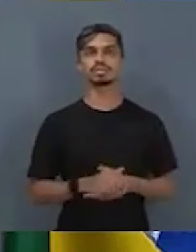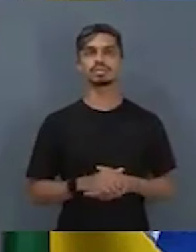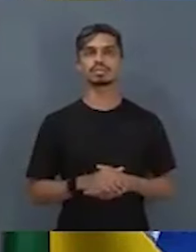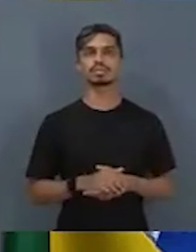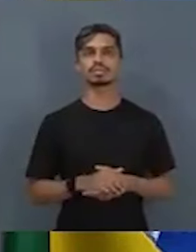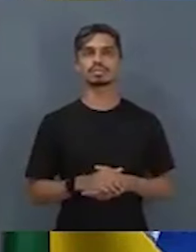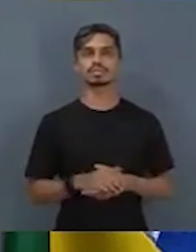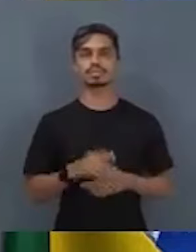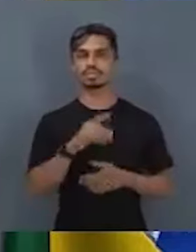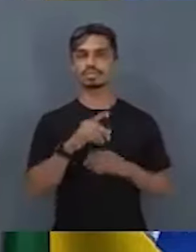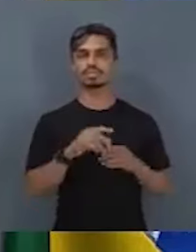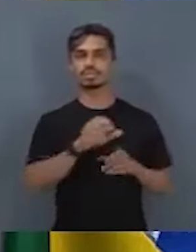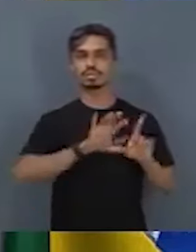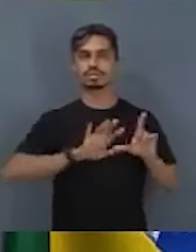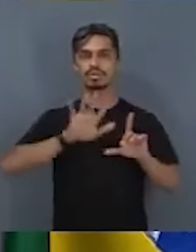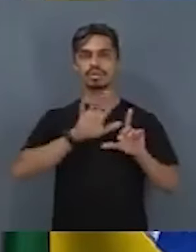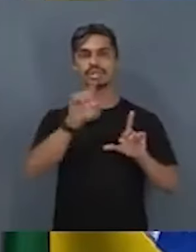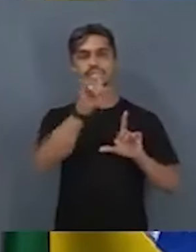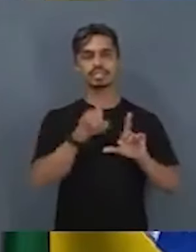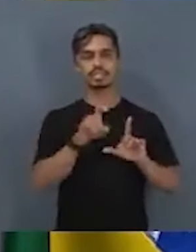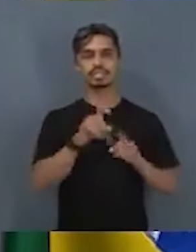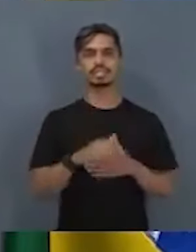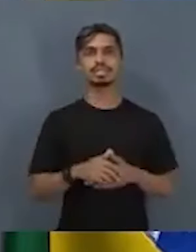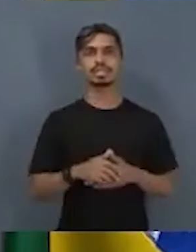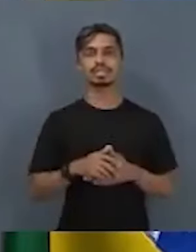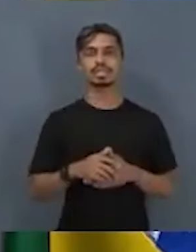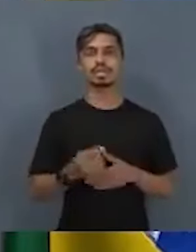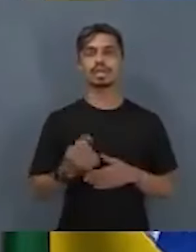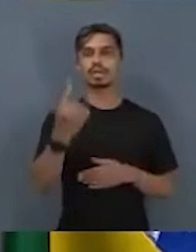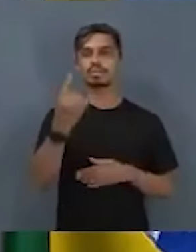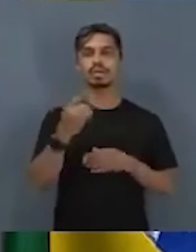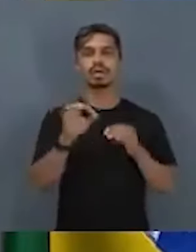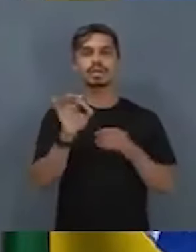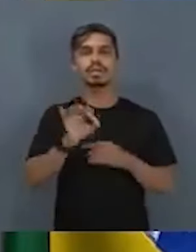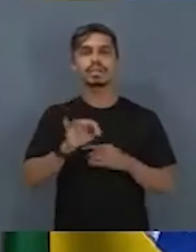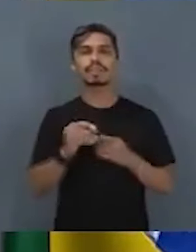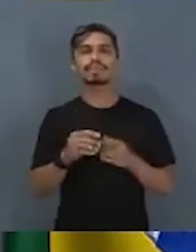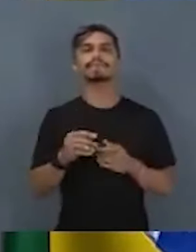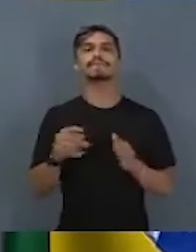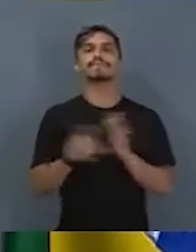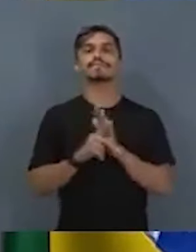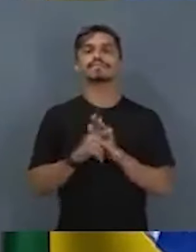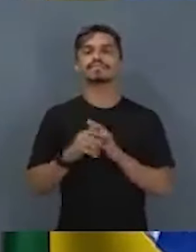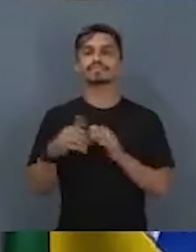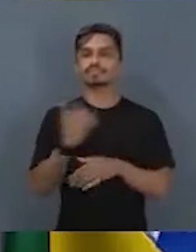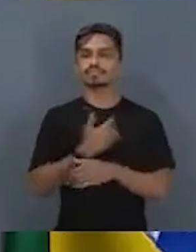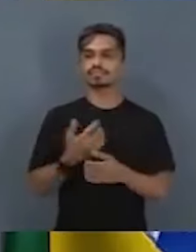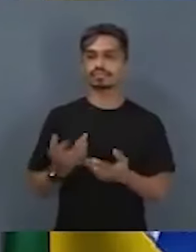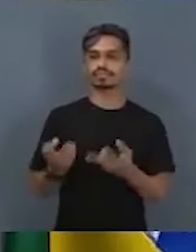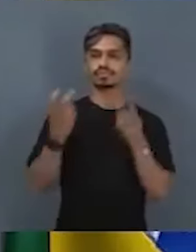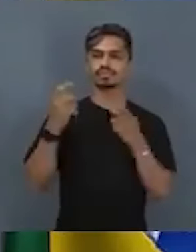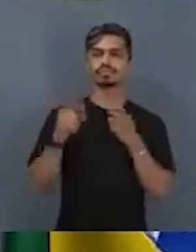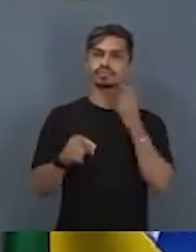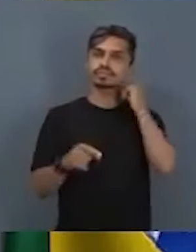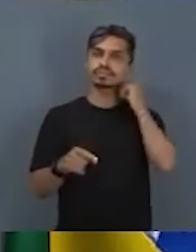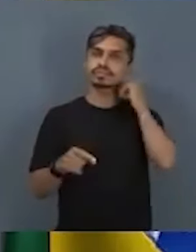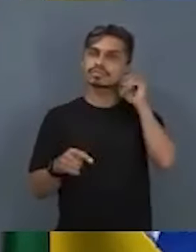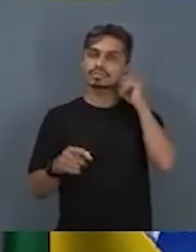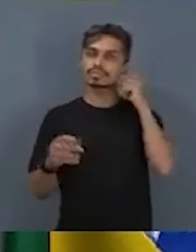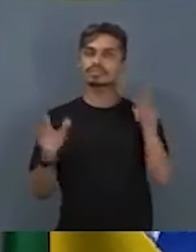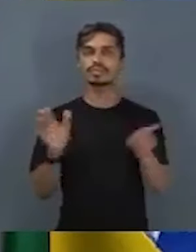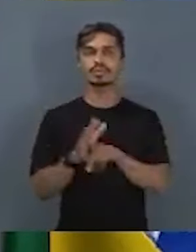essa coisa do X, do bloqueio inconstitucional, é uma pontinha do iceberg das arbitrariedades que a gente viu do